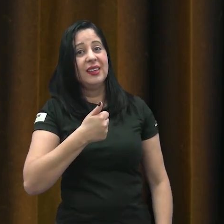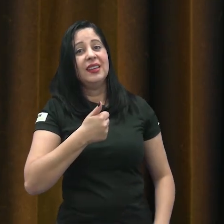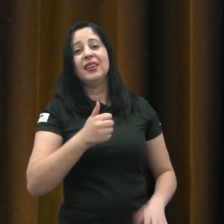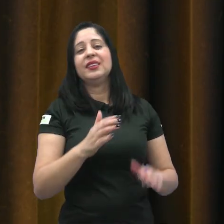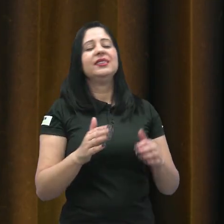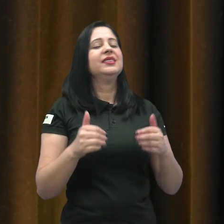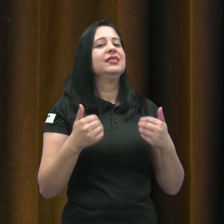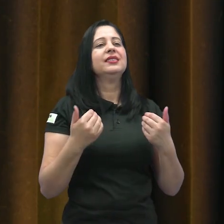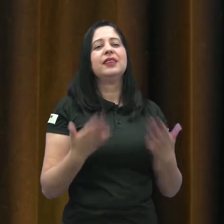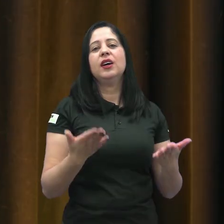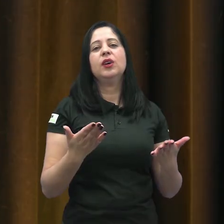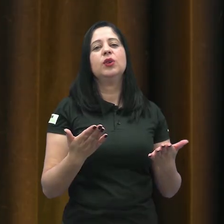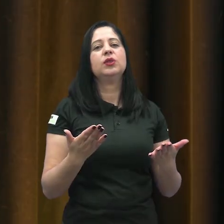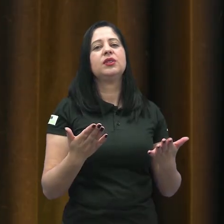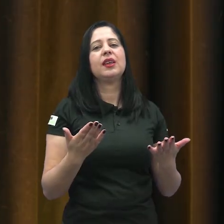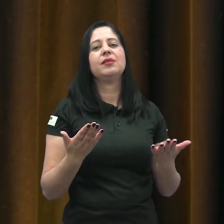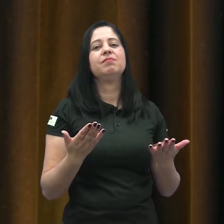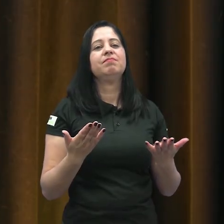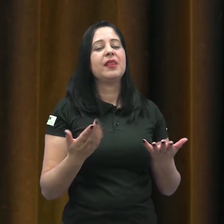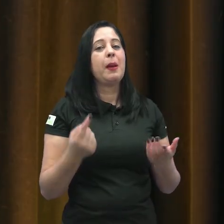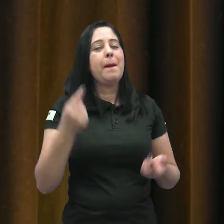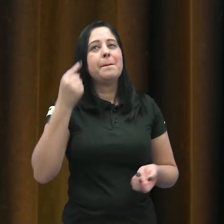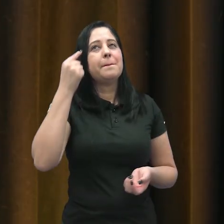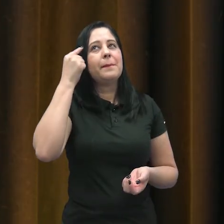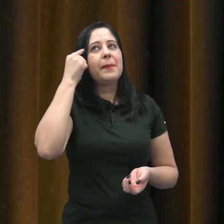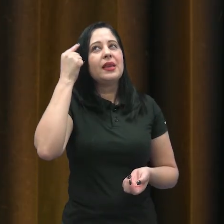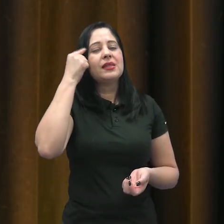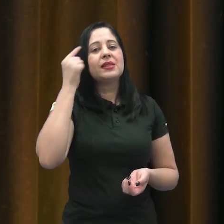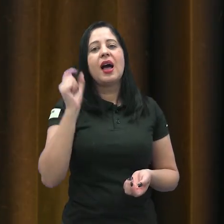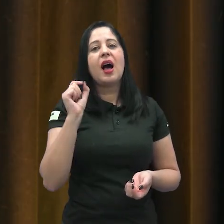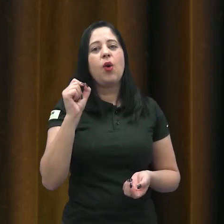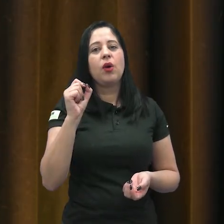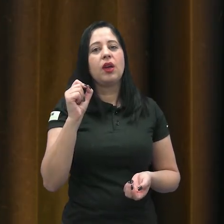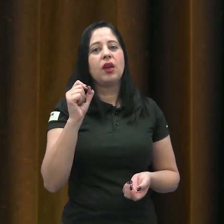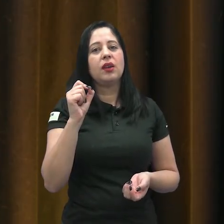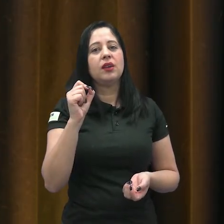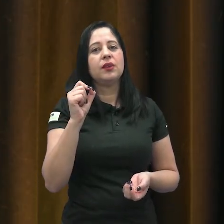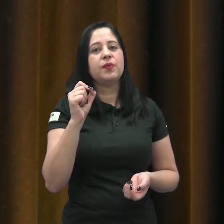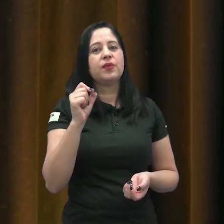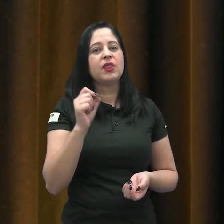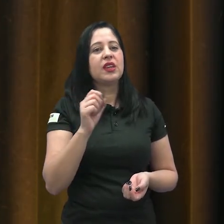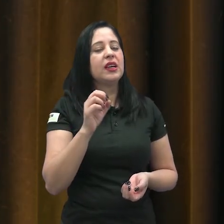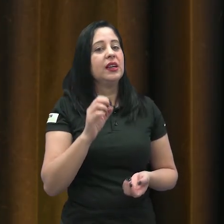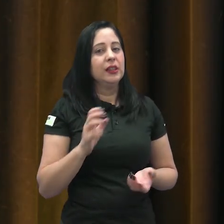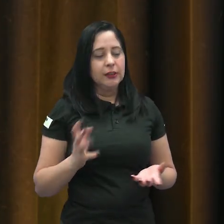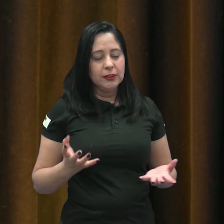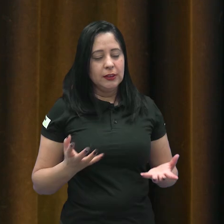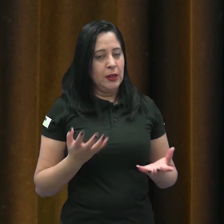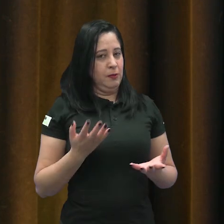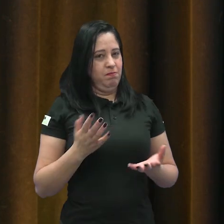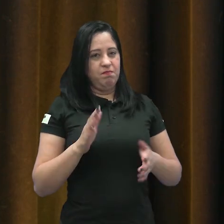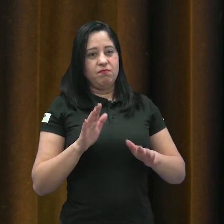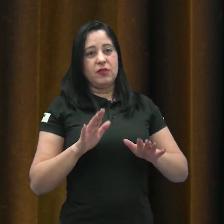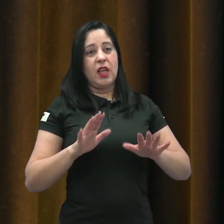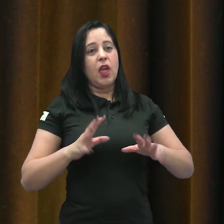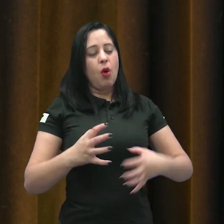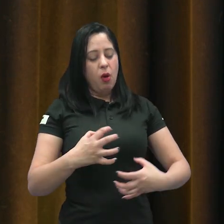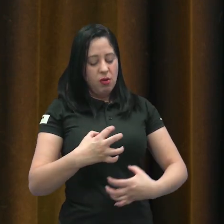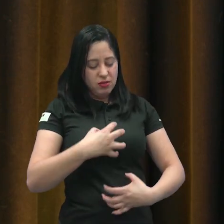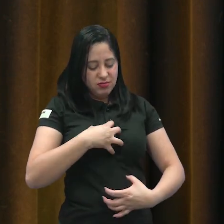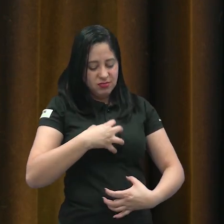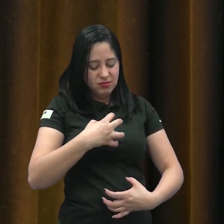acho também fantástico, você pensar que você exercer, né, essa virtude, as virtudes que existem em